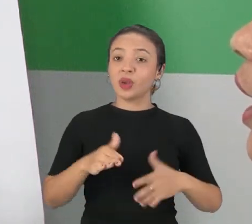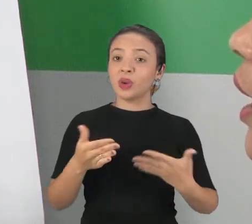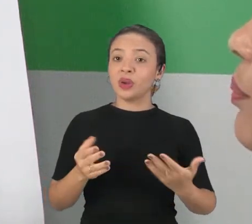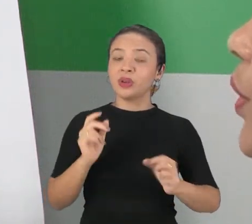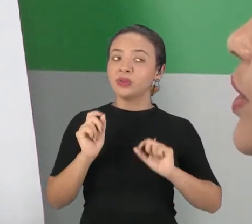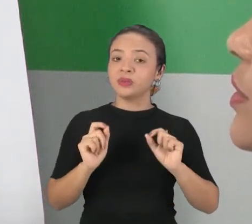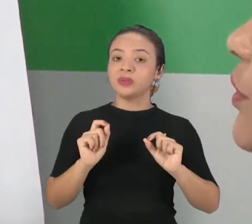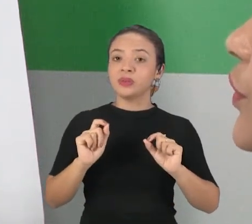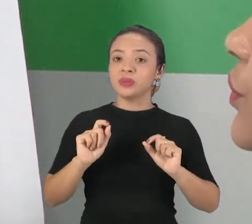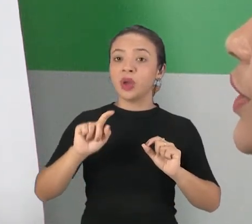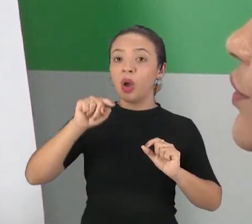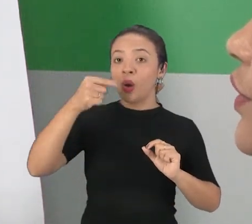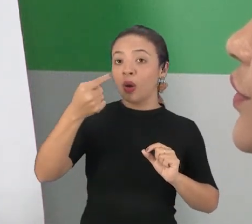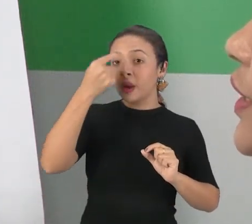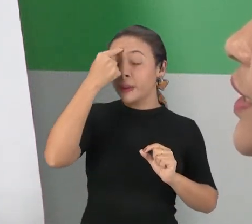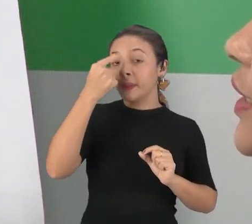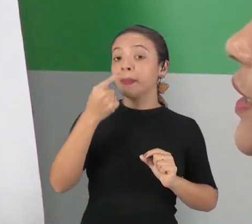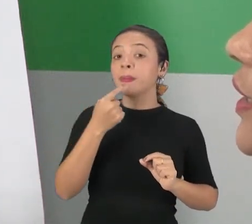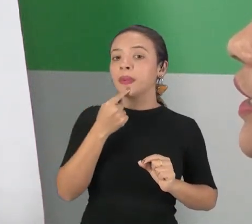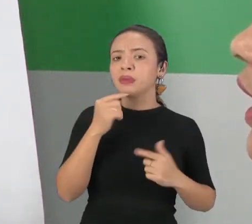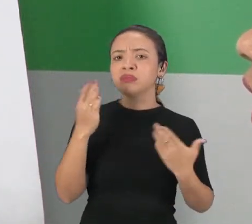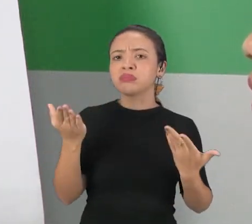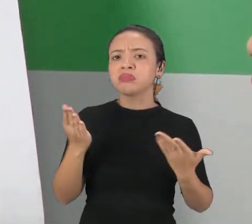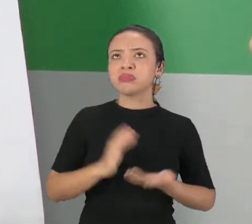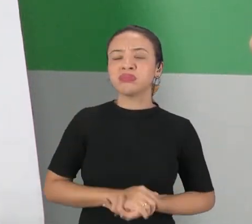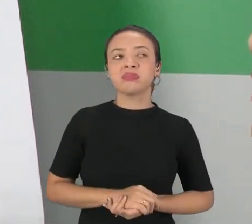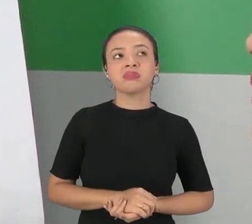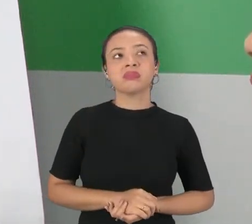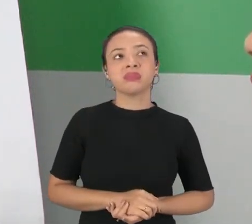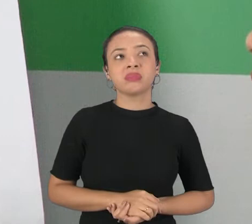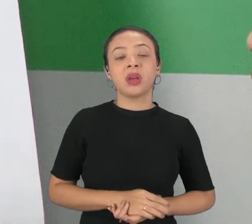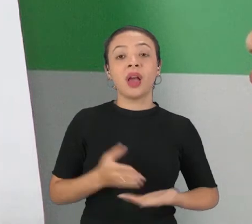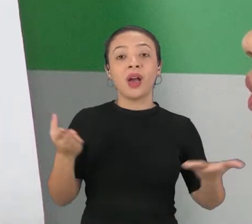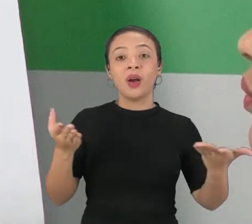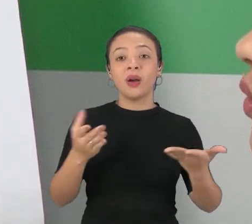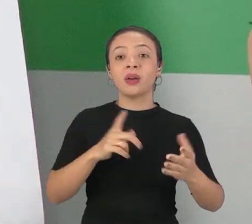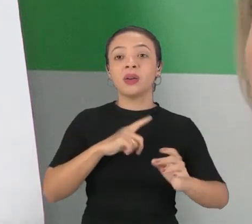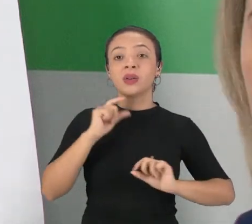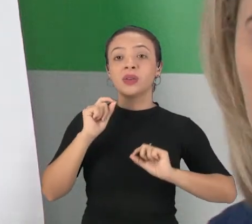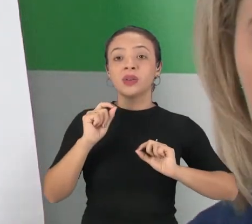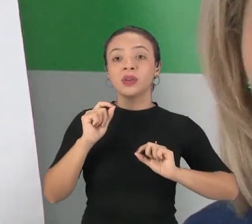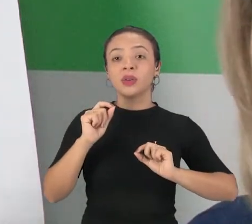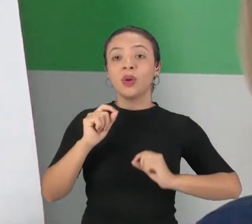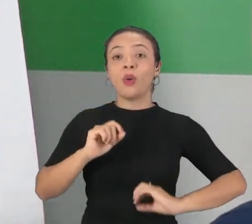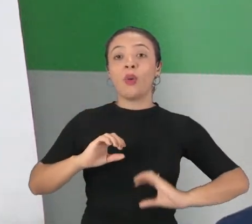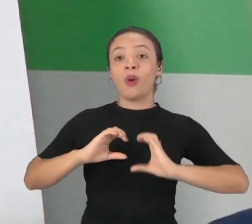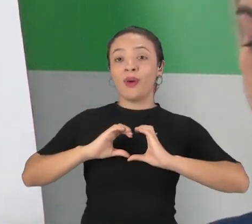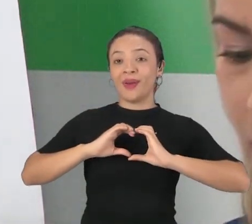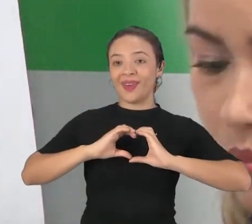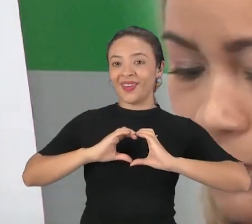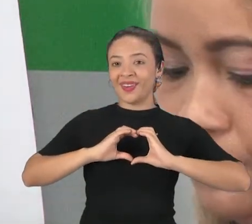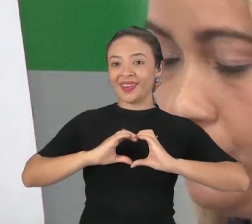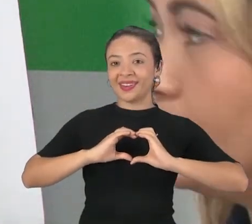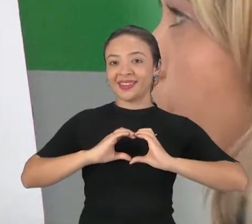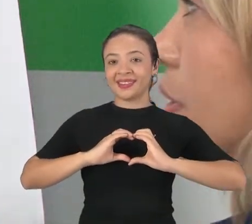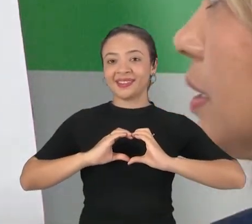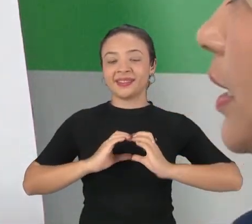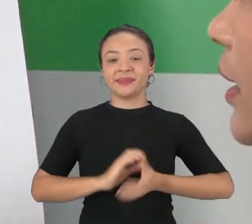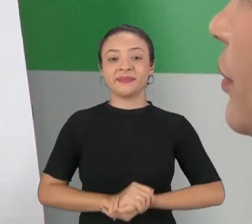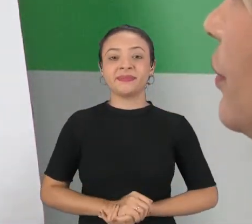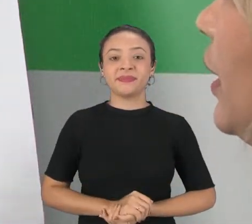Então a próxima figura que vai vir aqui agora vai vir o quê e o coração isso